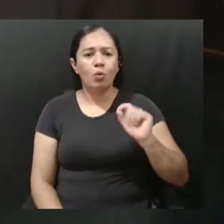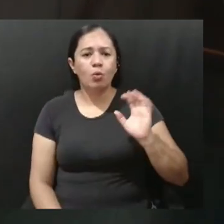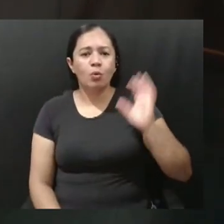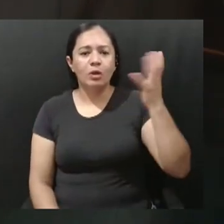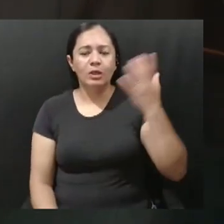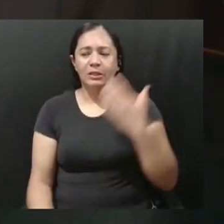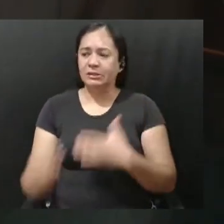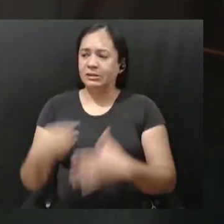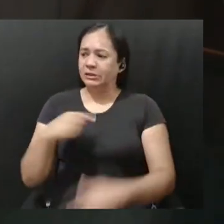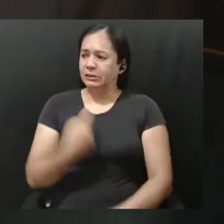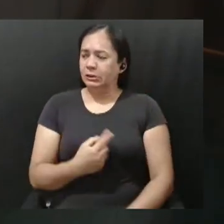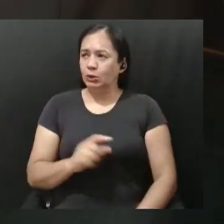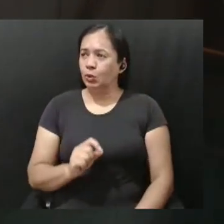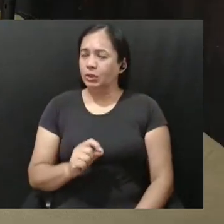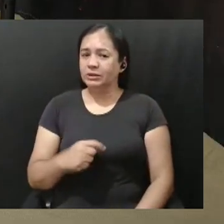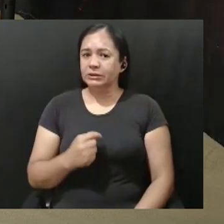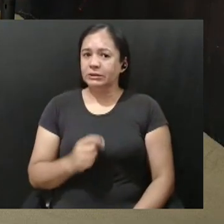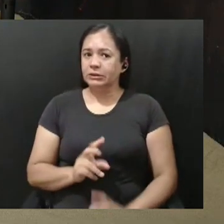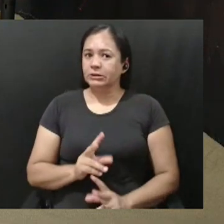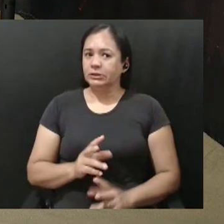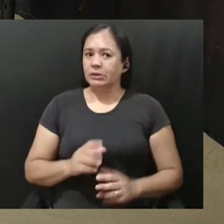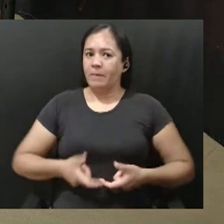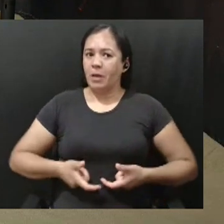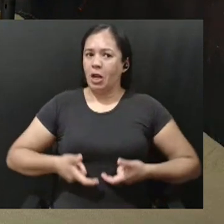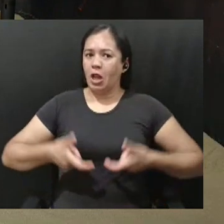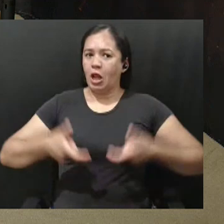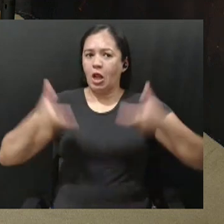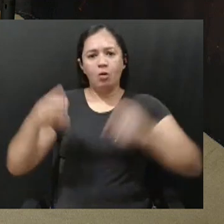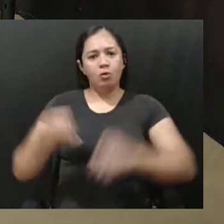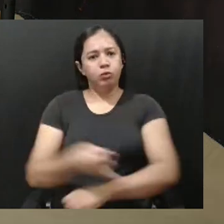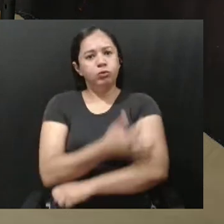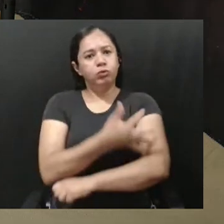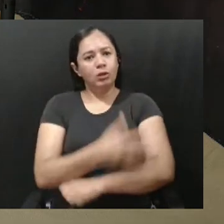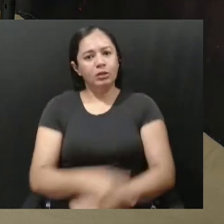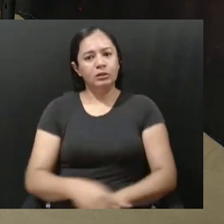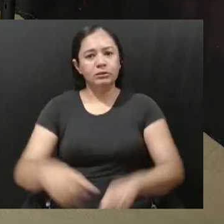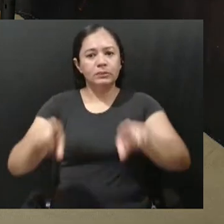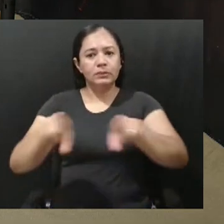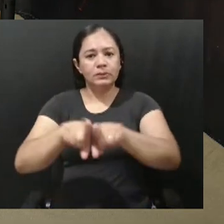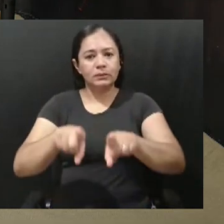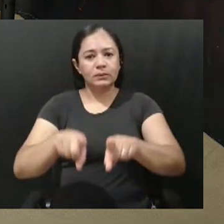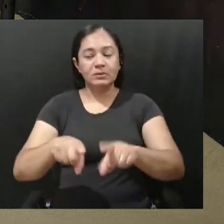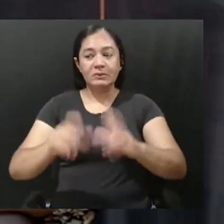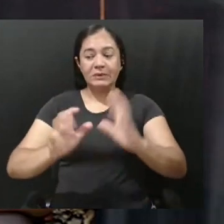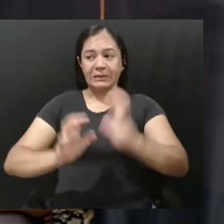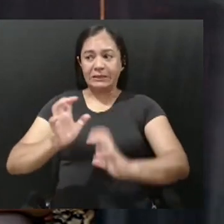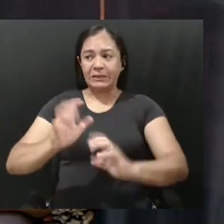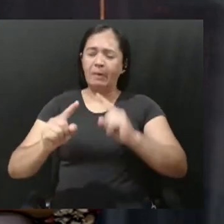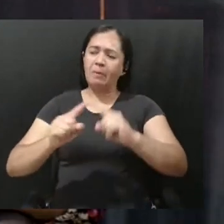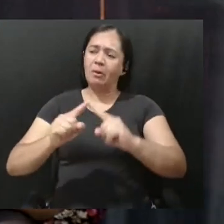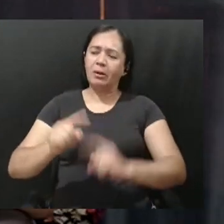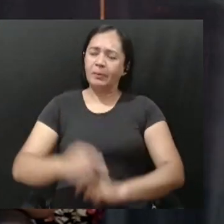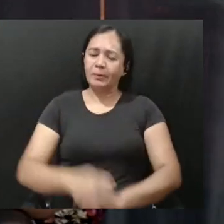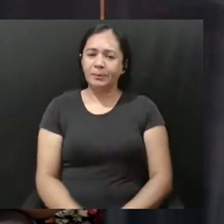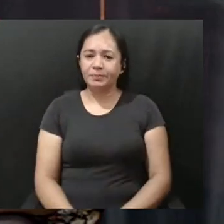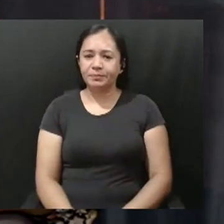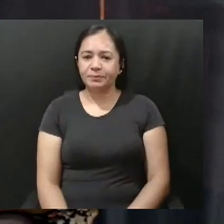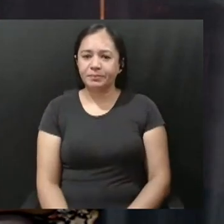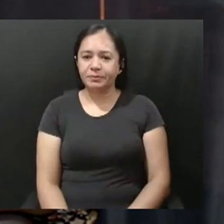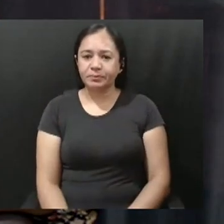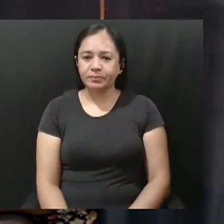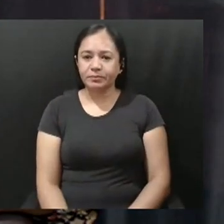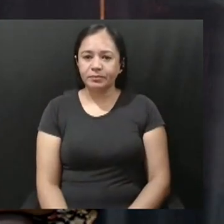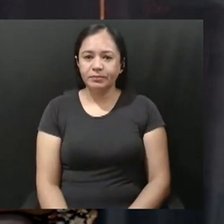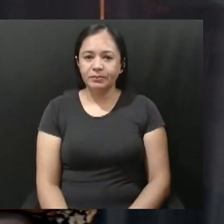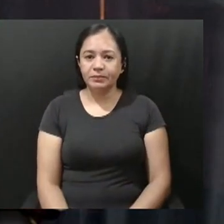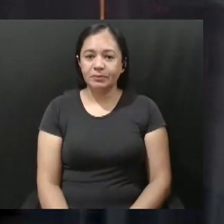intensifica, né, essas emoções e também os conflitos, Letícia? Eu acho que, no